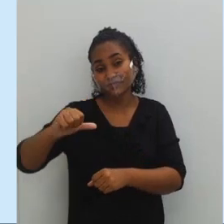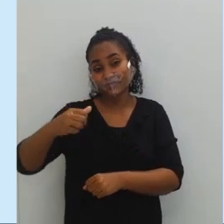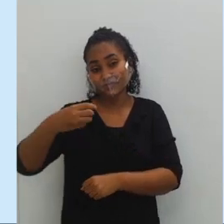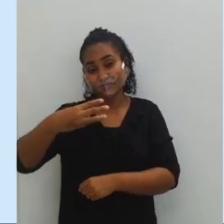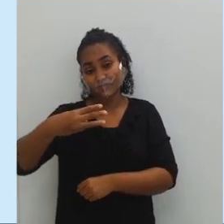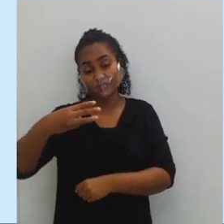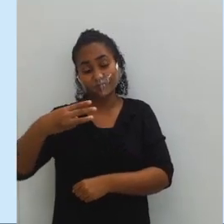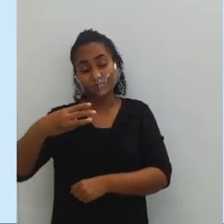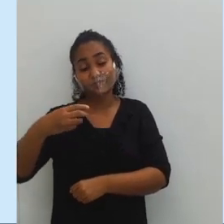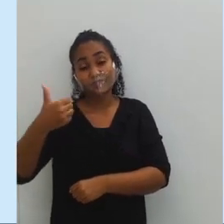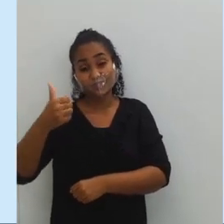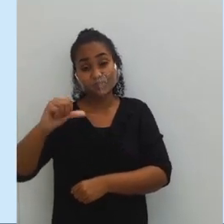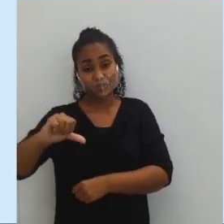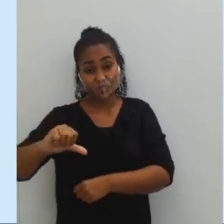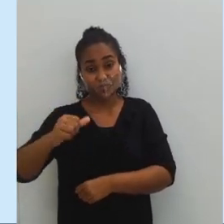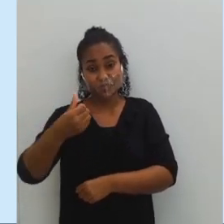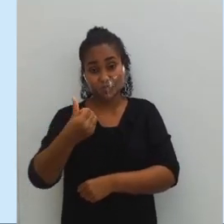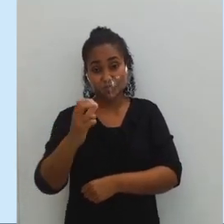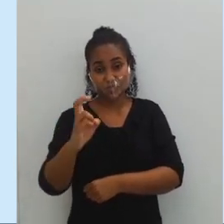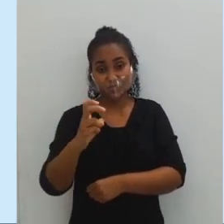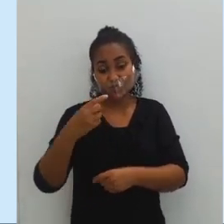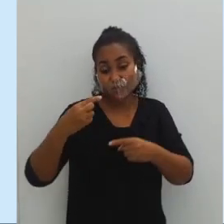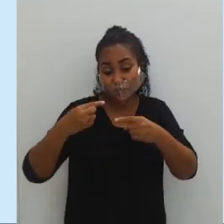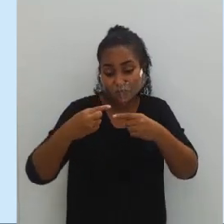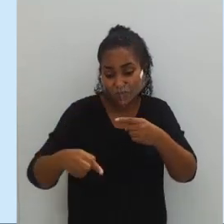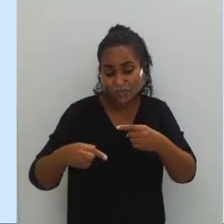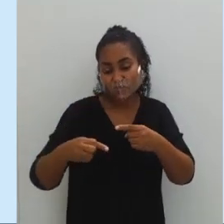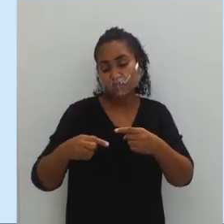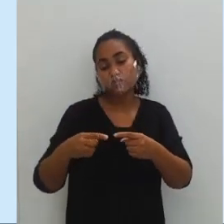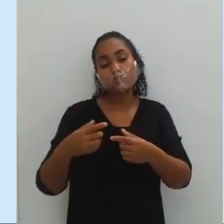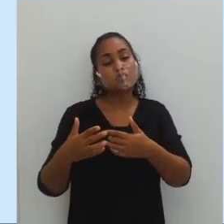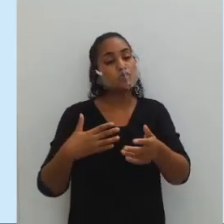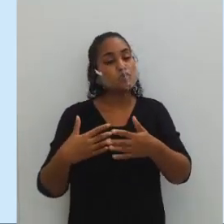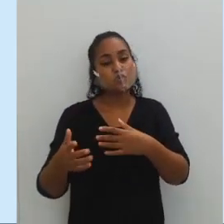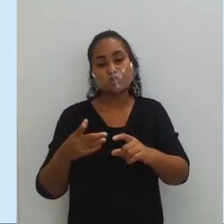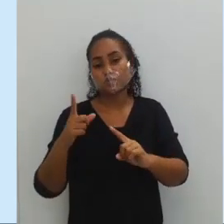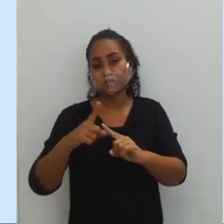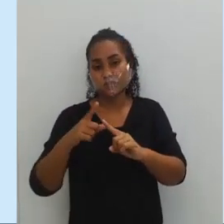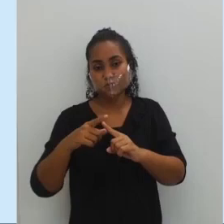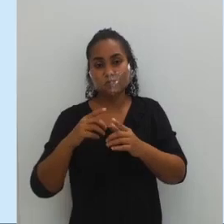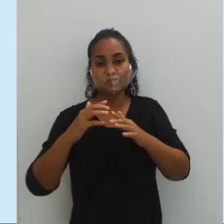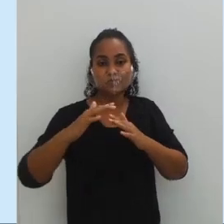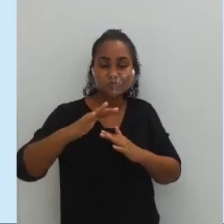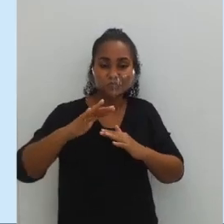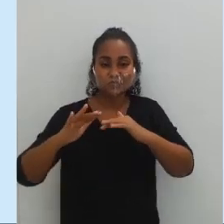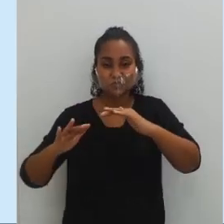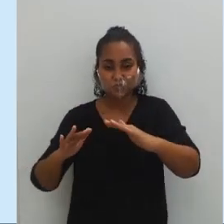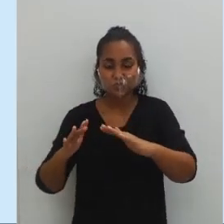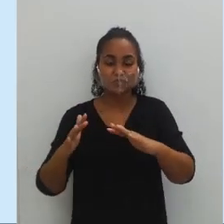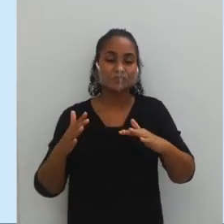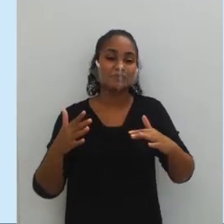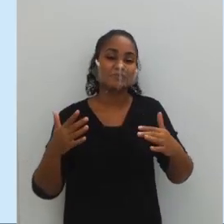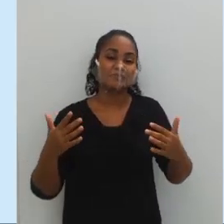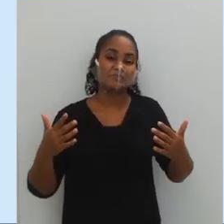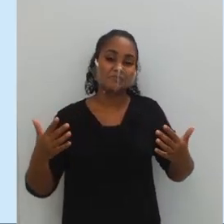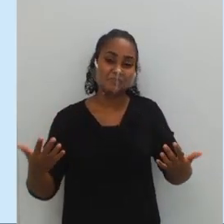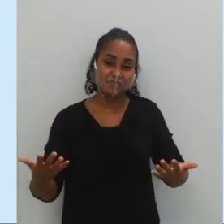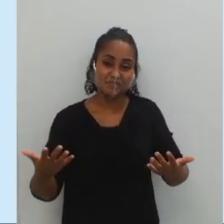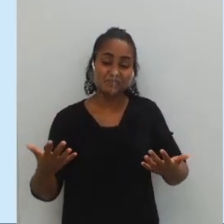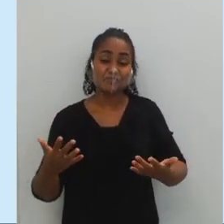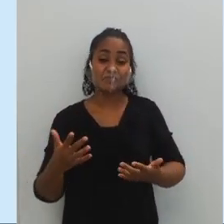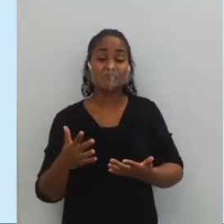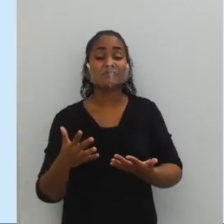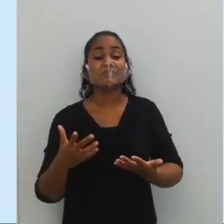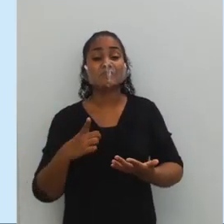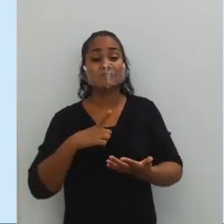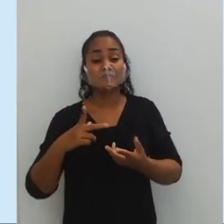mulher era praticada, aliás, a mulher era proibida de praticar qualquer tipo de luta. E